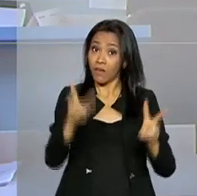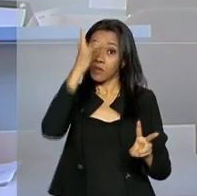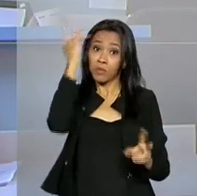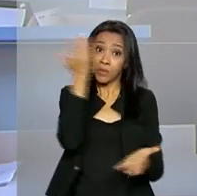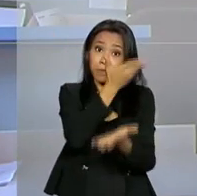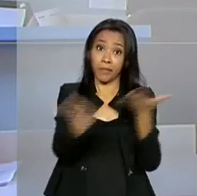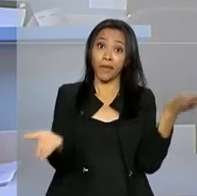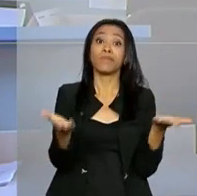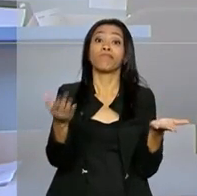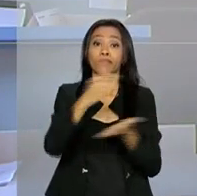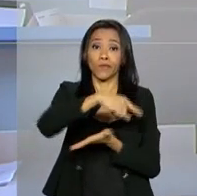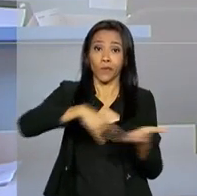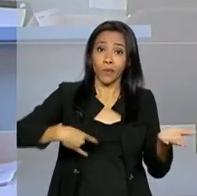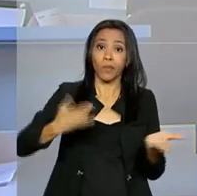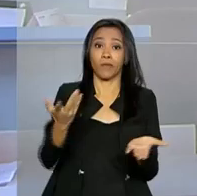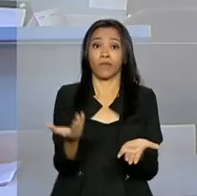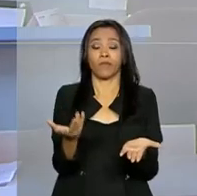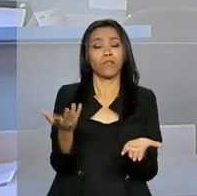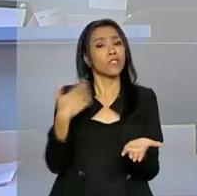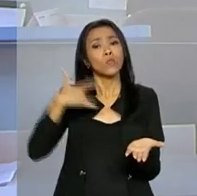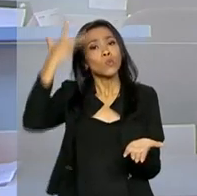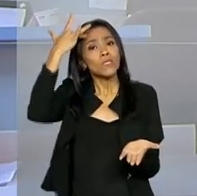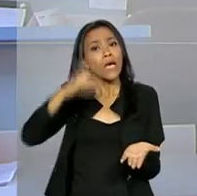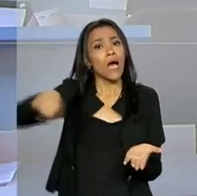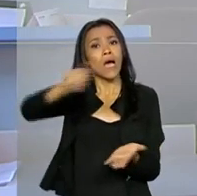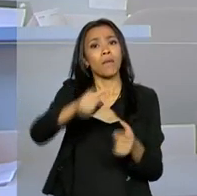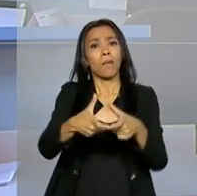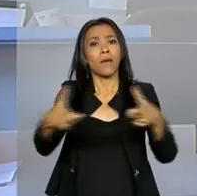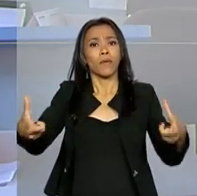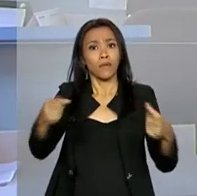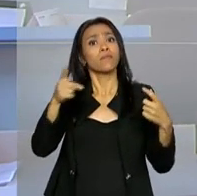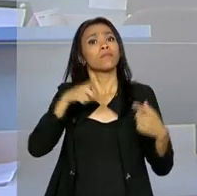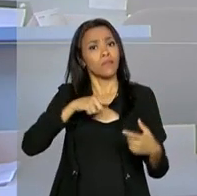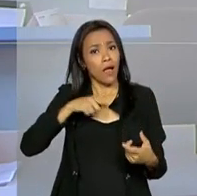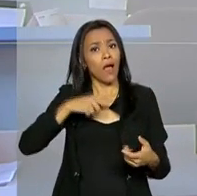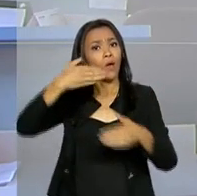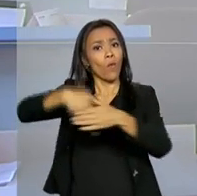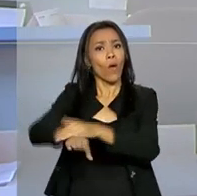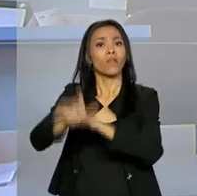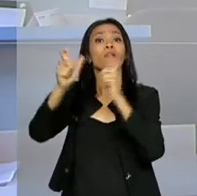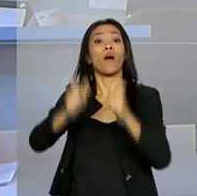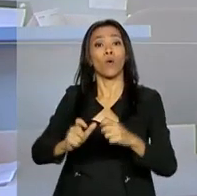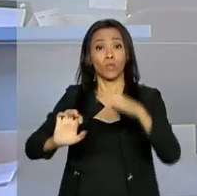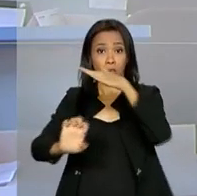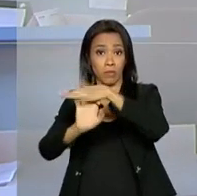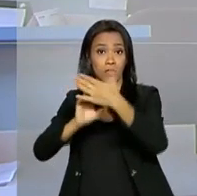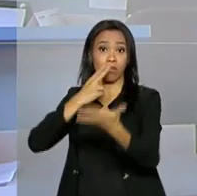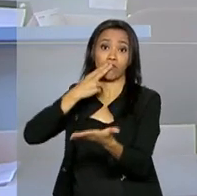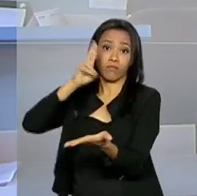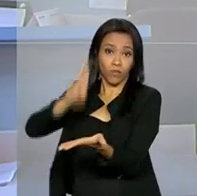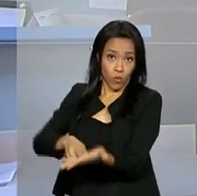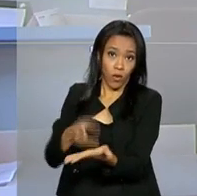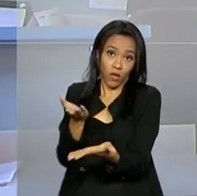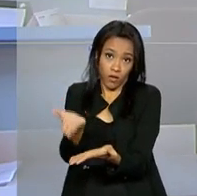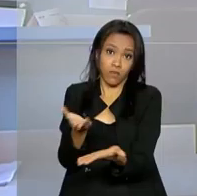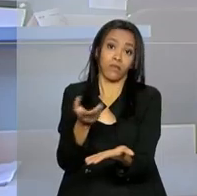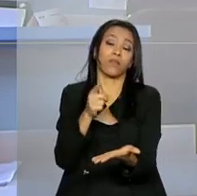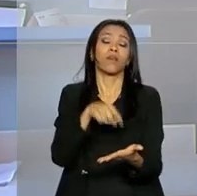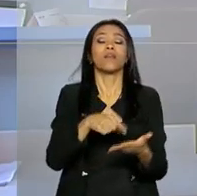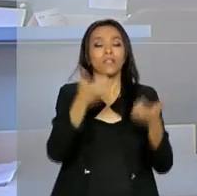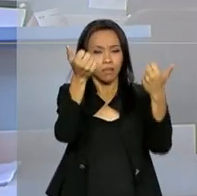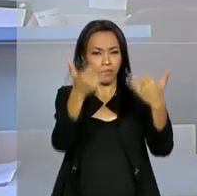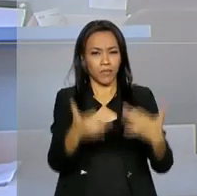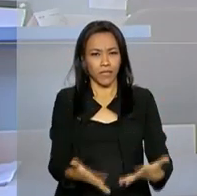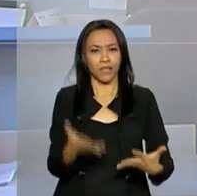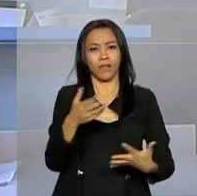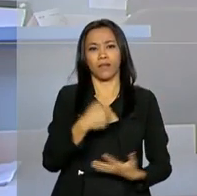documento o que muitos não sabem é que eles podem estar nos correios dos documentos é claro o repórter josé luiz filho explica